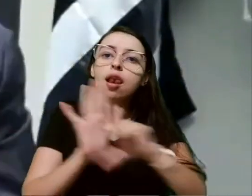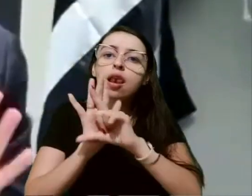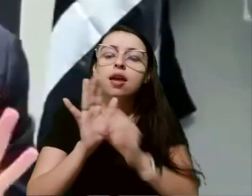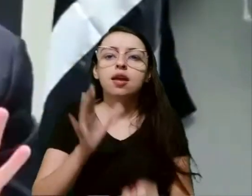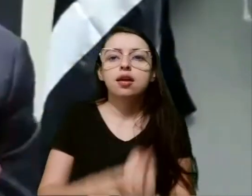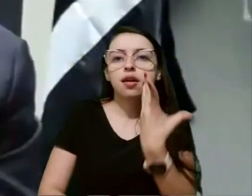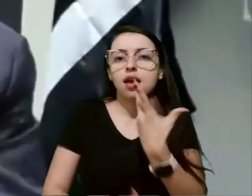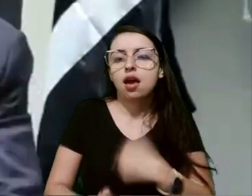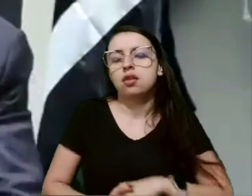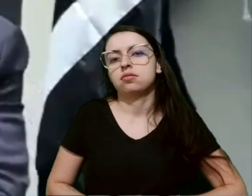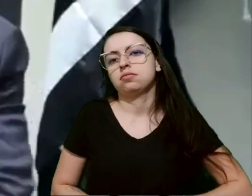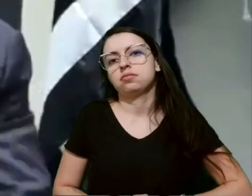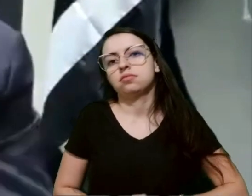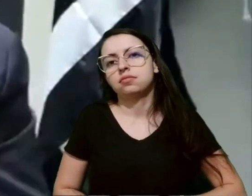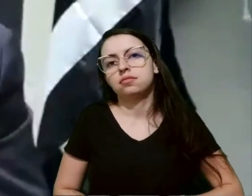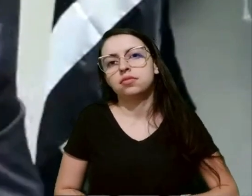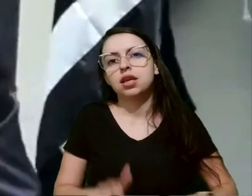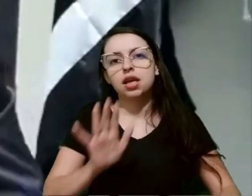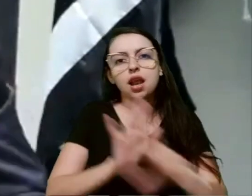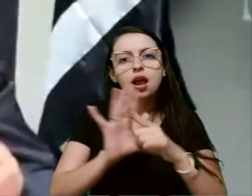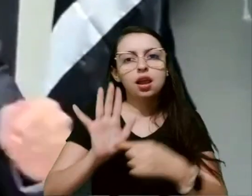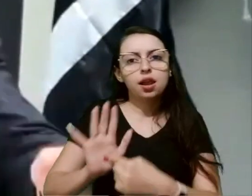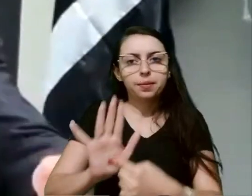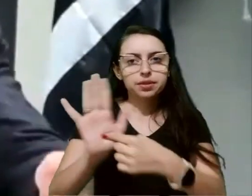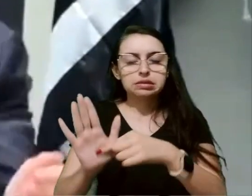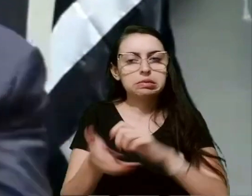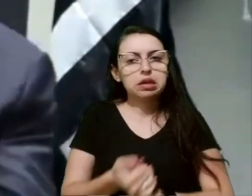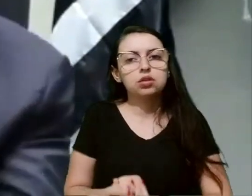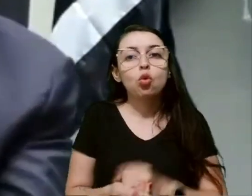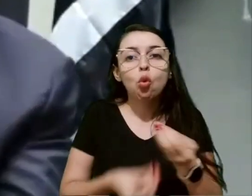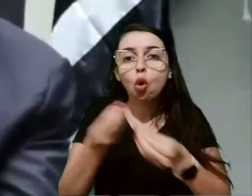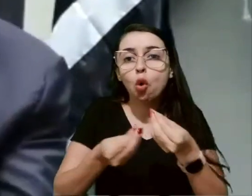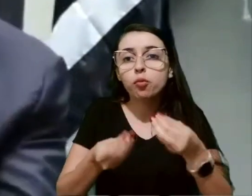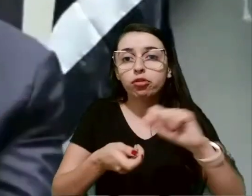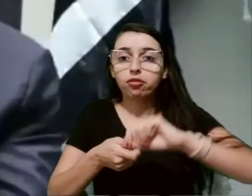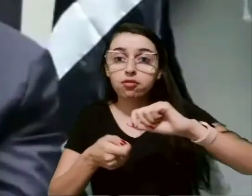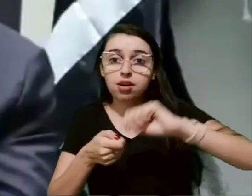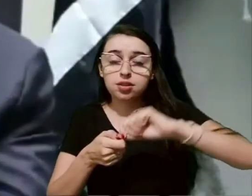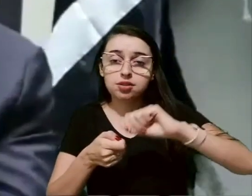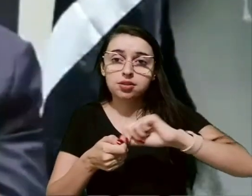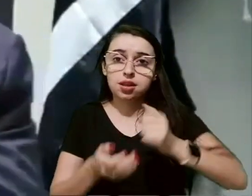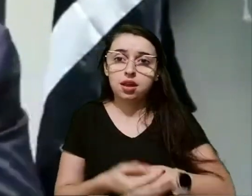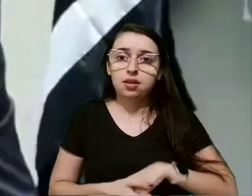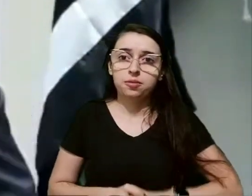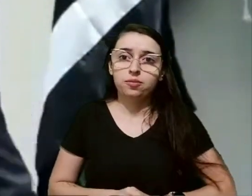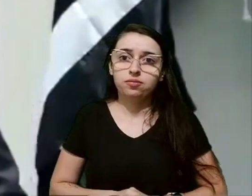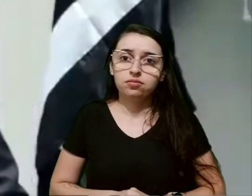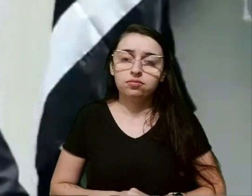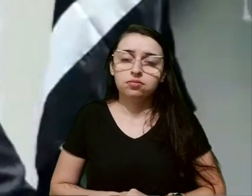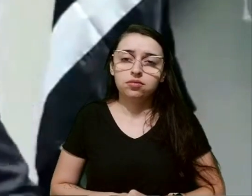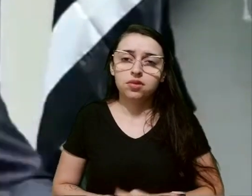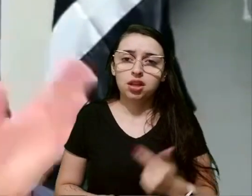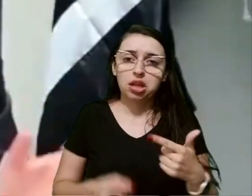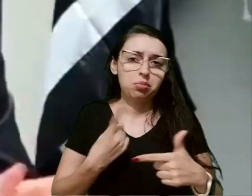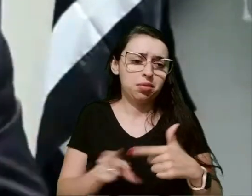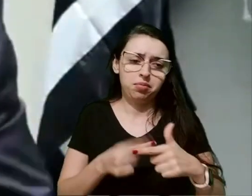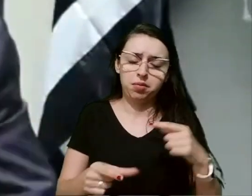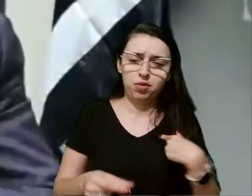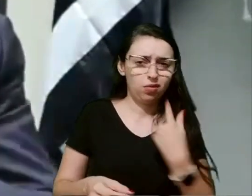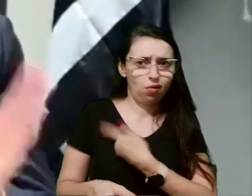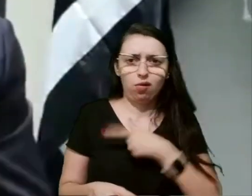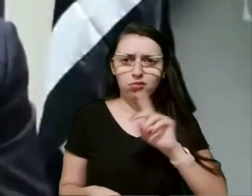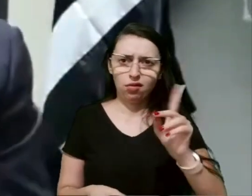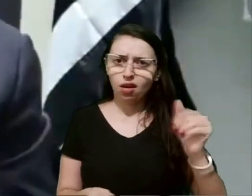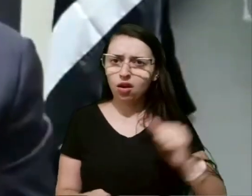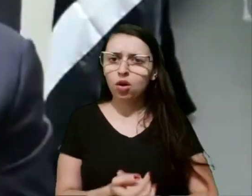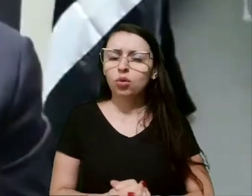um problema não jurídico, a gente pega a lei colocada. E como ela é aplicada, também não é um problema nosso, porque a lei é plurívoca, o